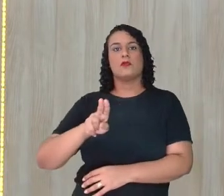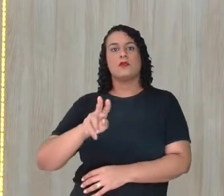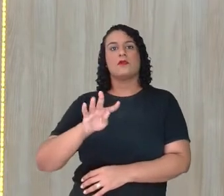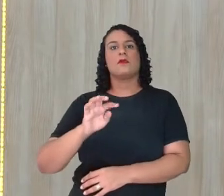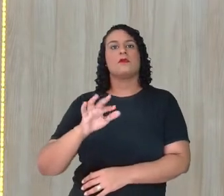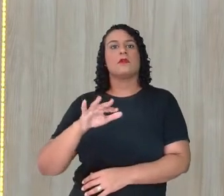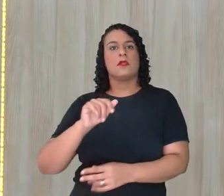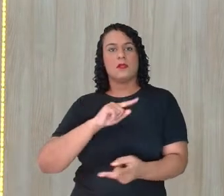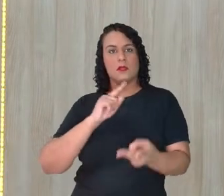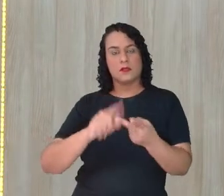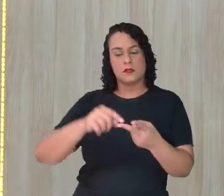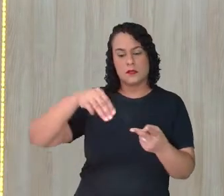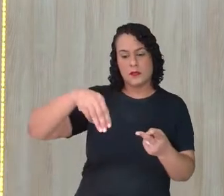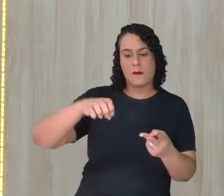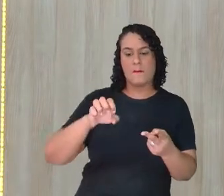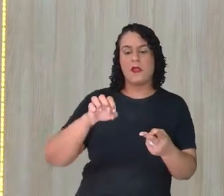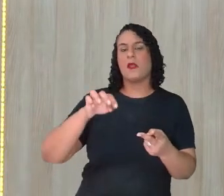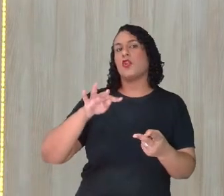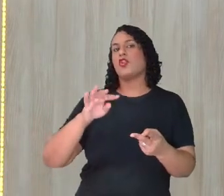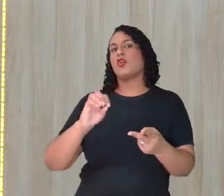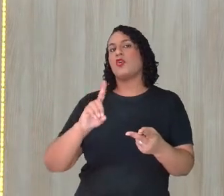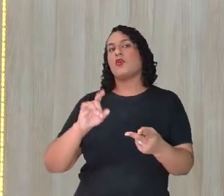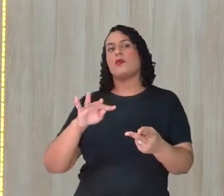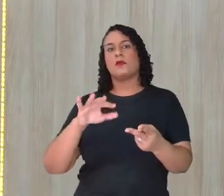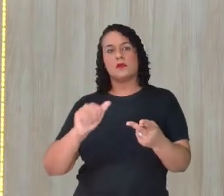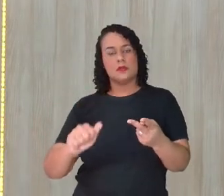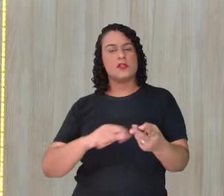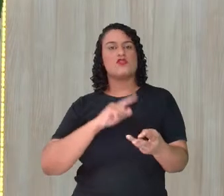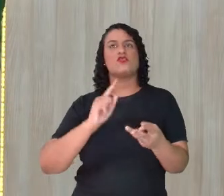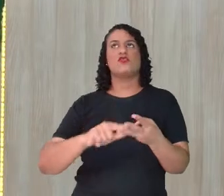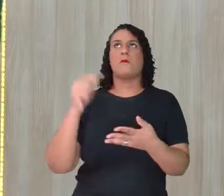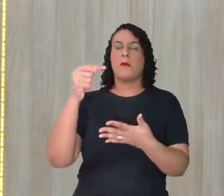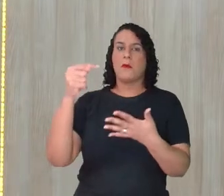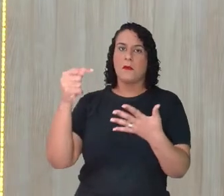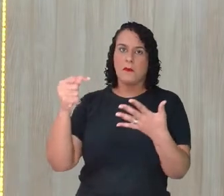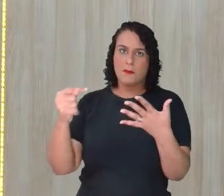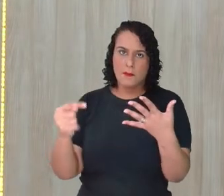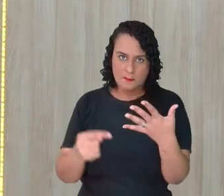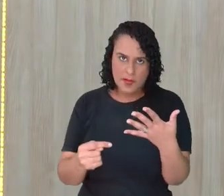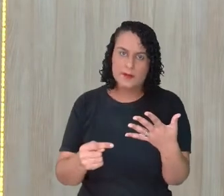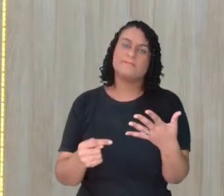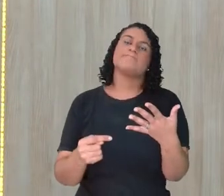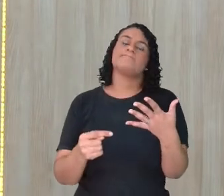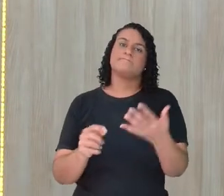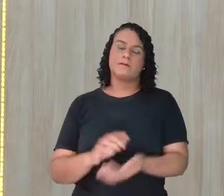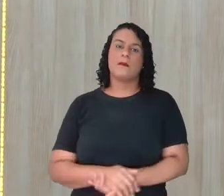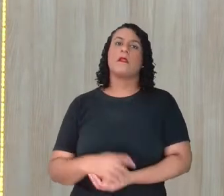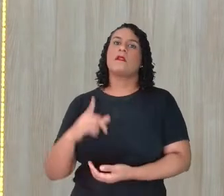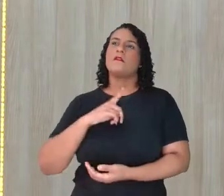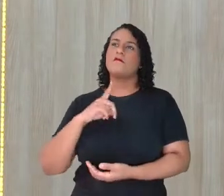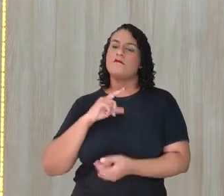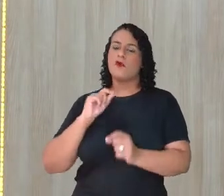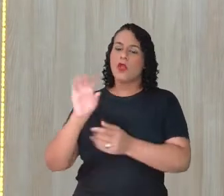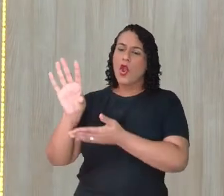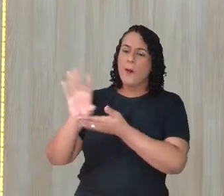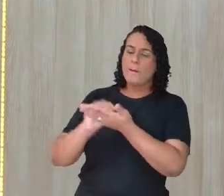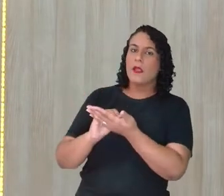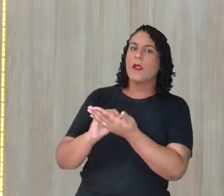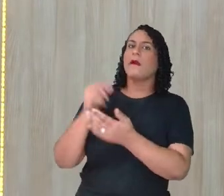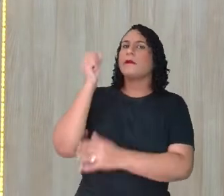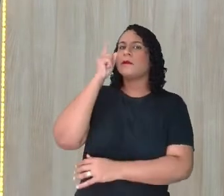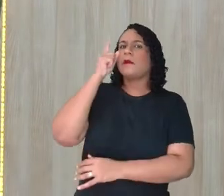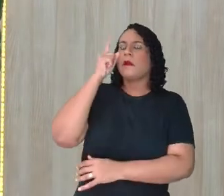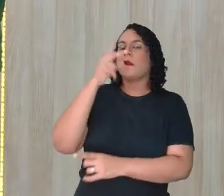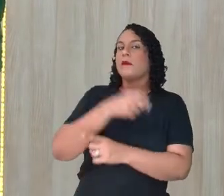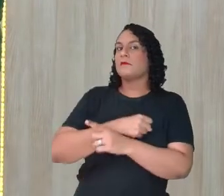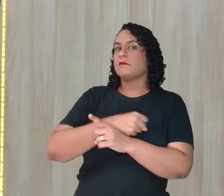luterana, a metodista, a presbiteriana, a batista, né, e a anglicana, né, que vai adotar as ideias defendidas